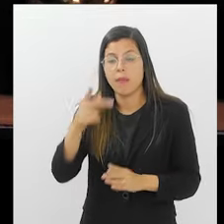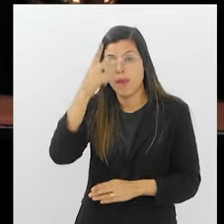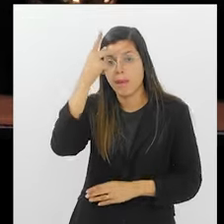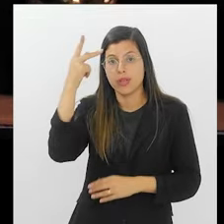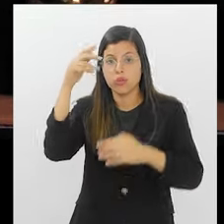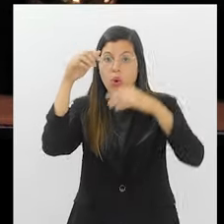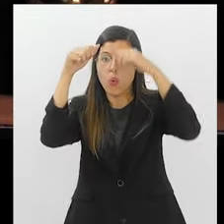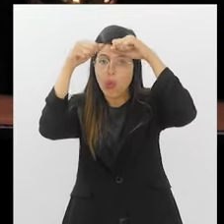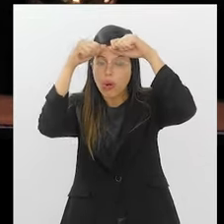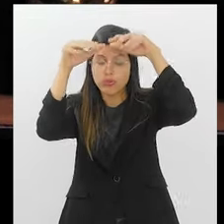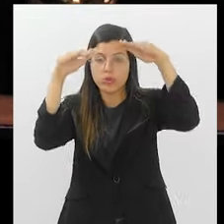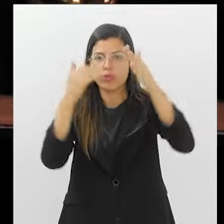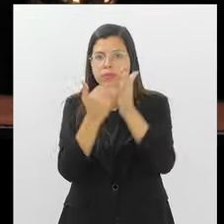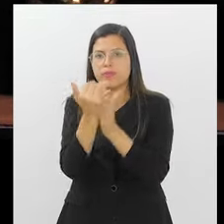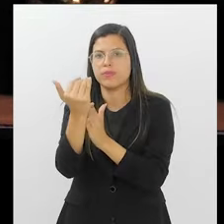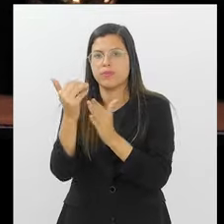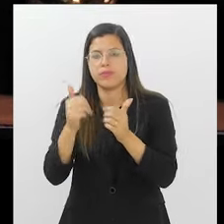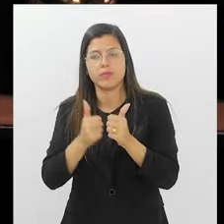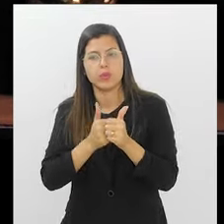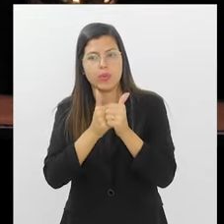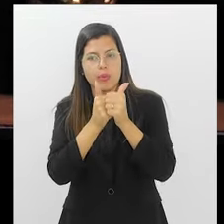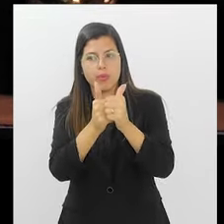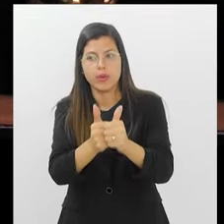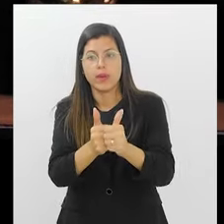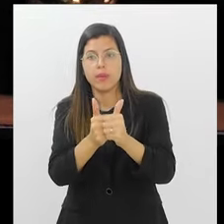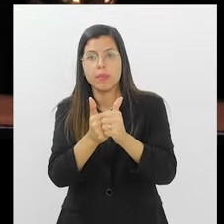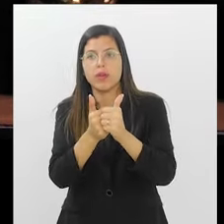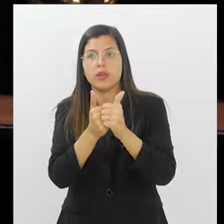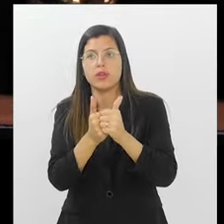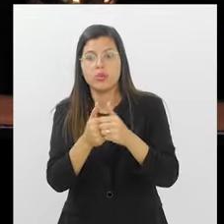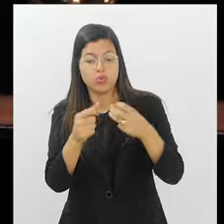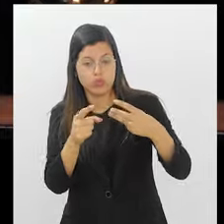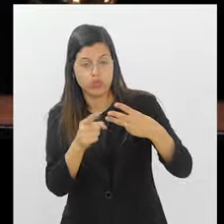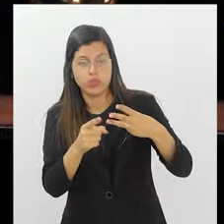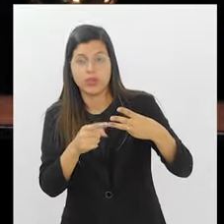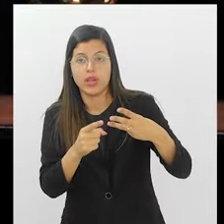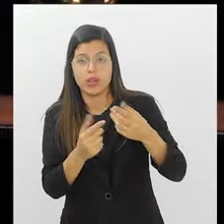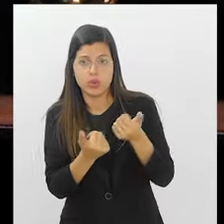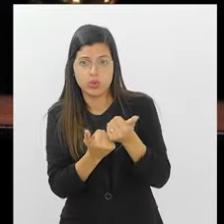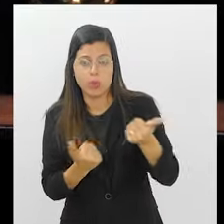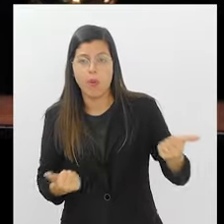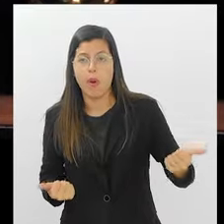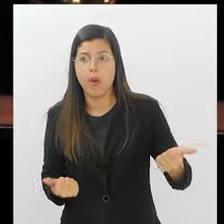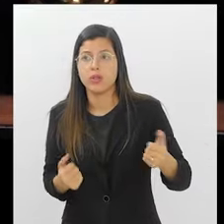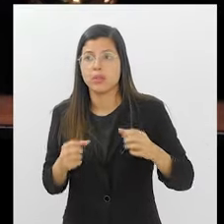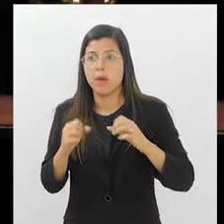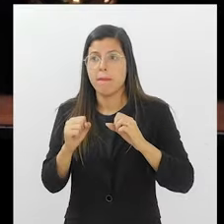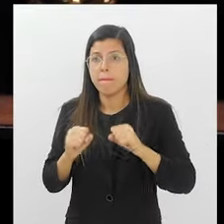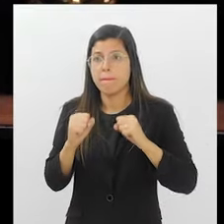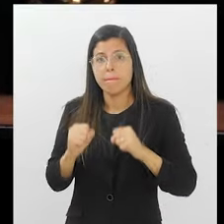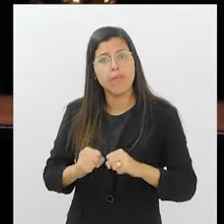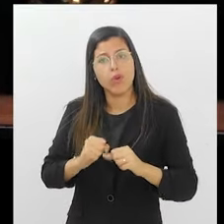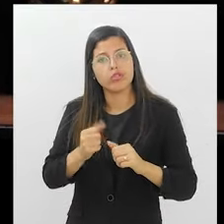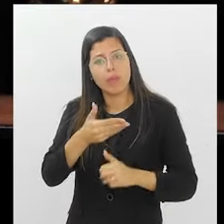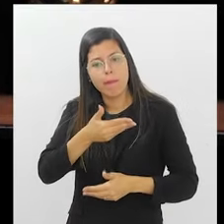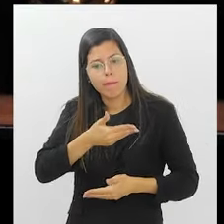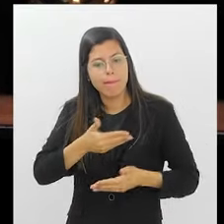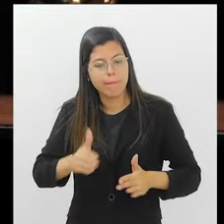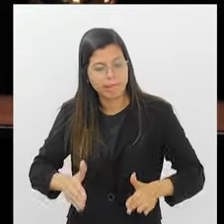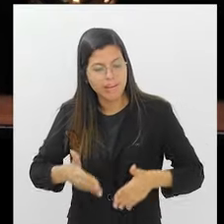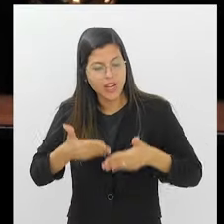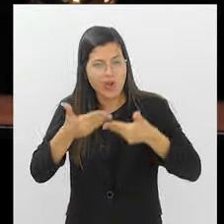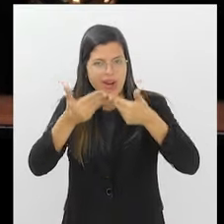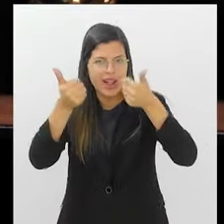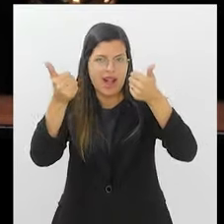com TEA que inicia um acompanhamento com um nível de suporte 3, ele pode sim chegar a um nível de suporte 1.